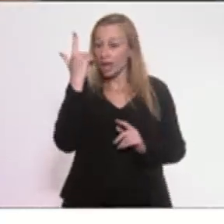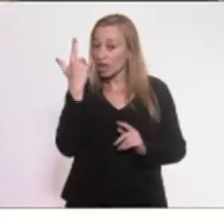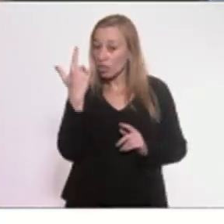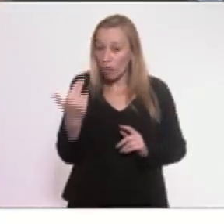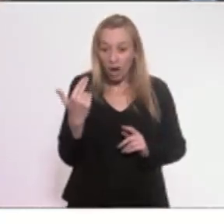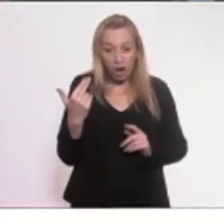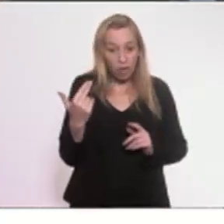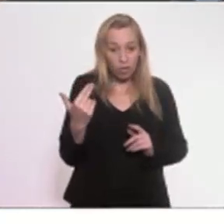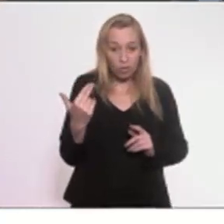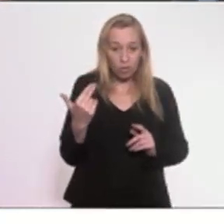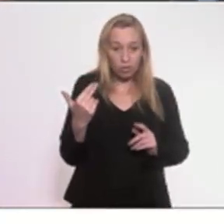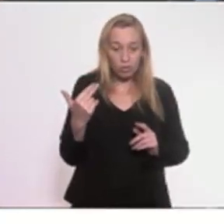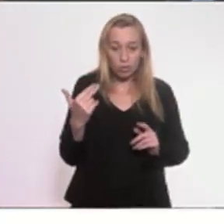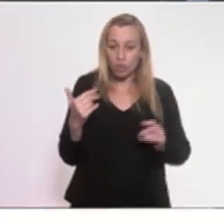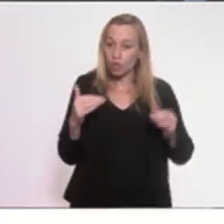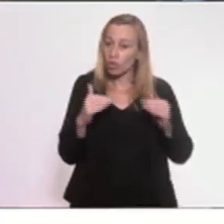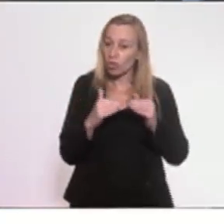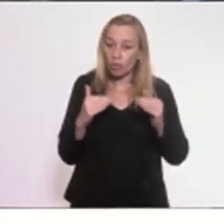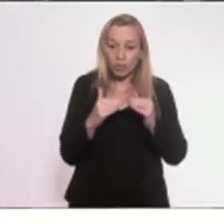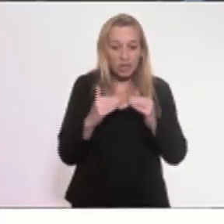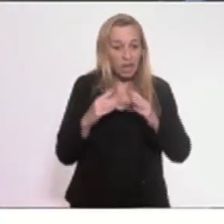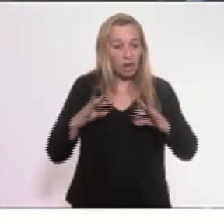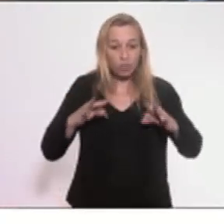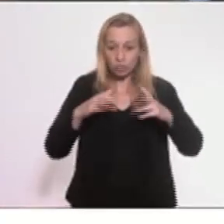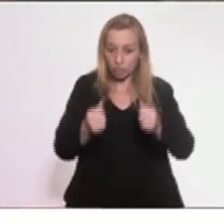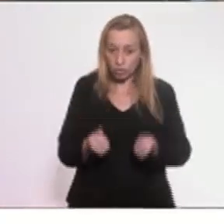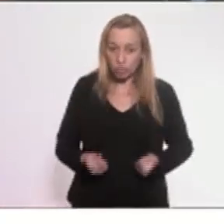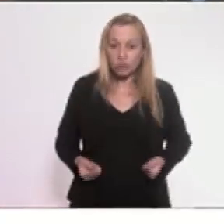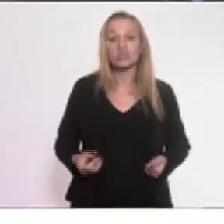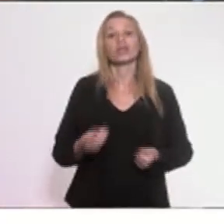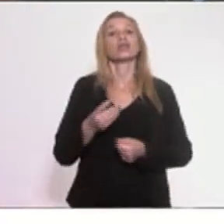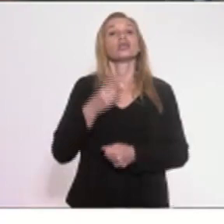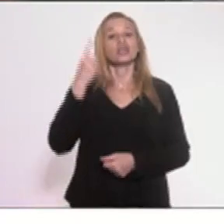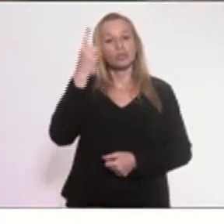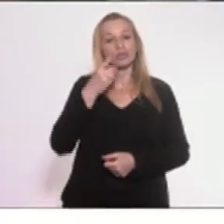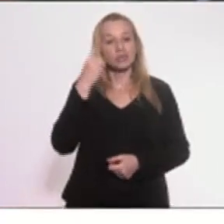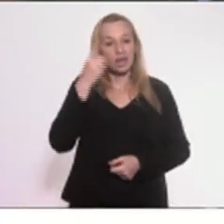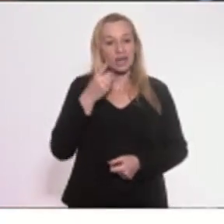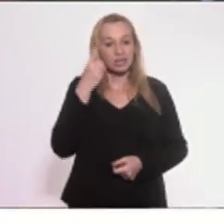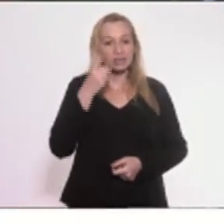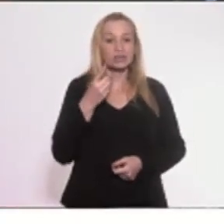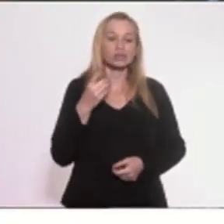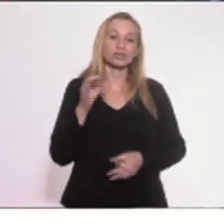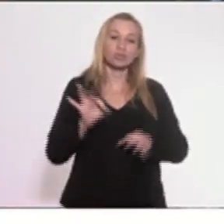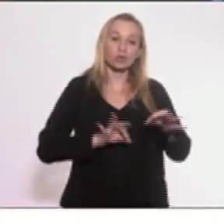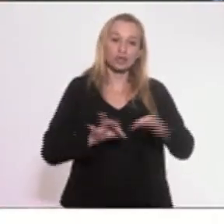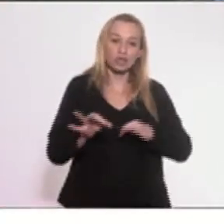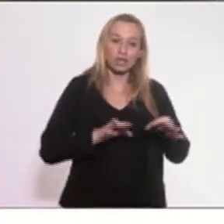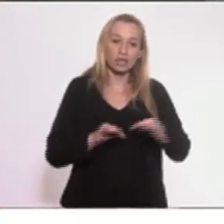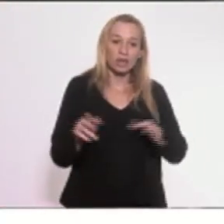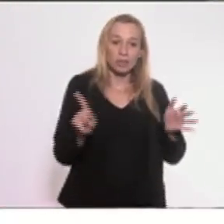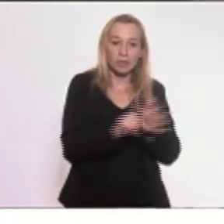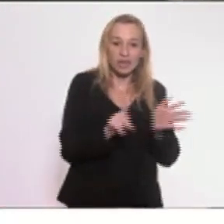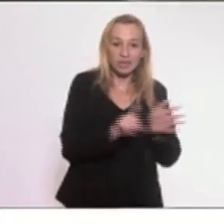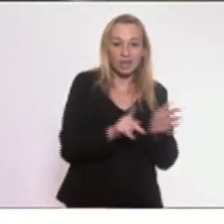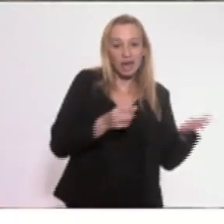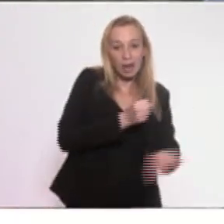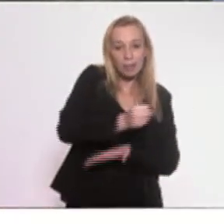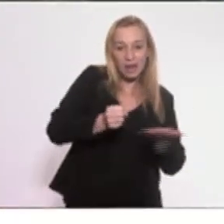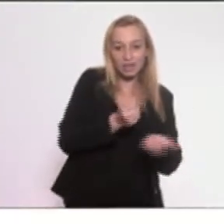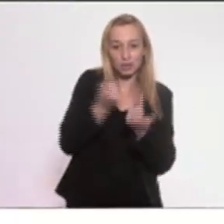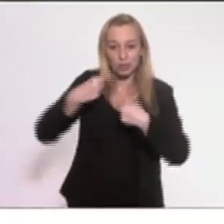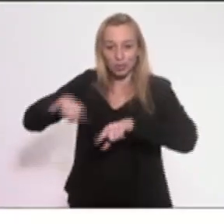mais que o deputado autor do projeto agora faz parte da base de